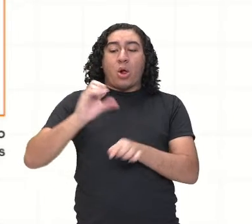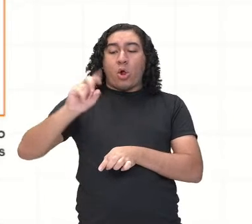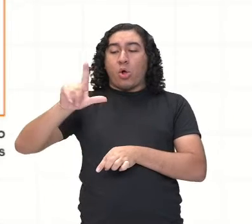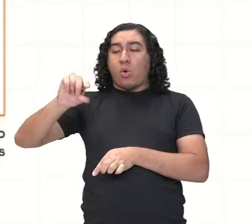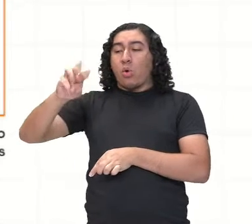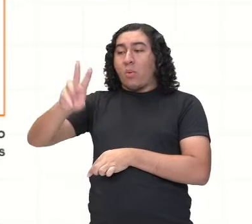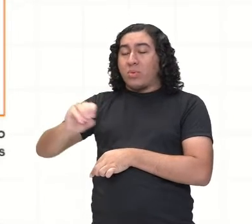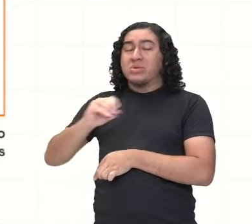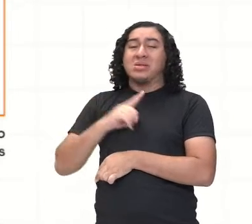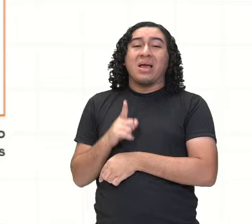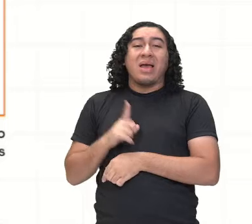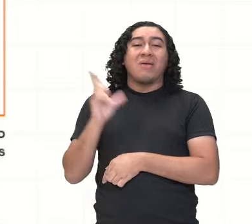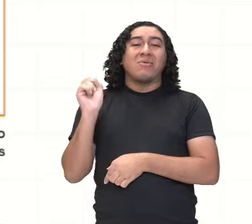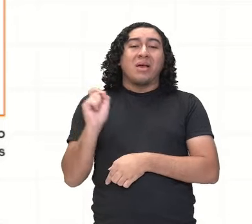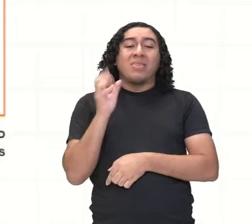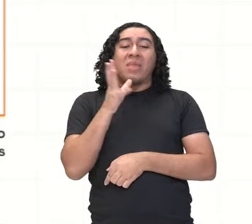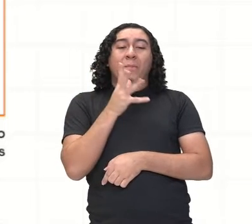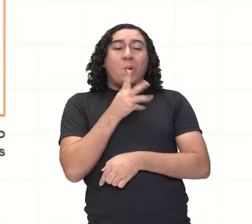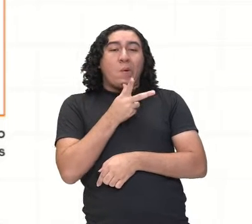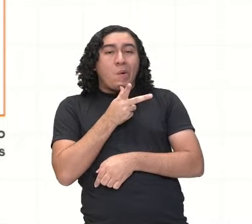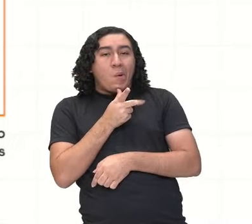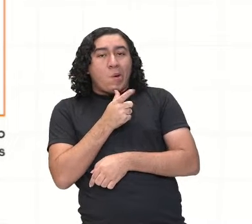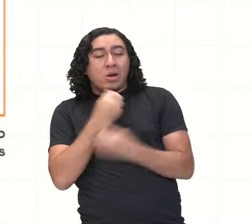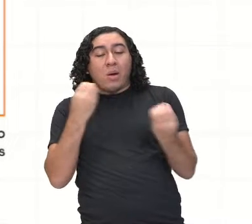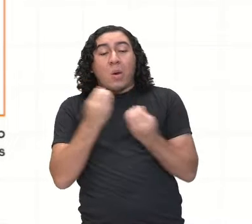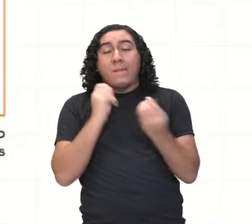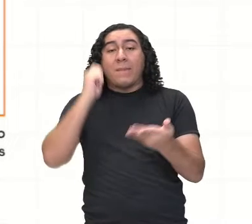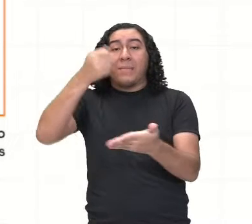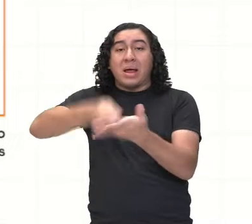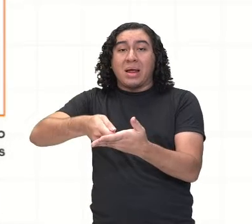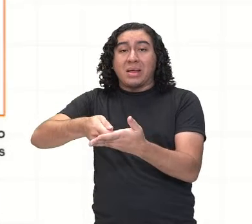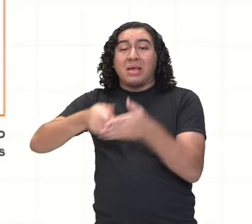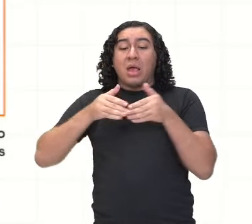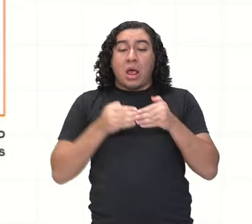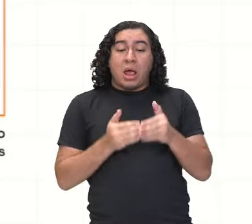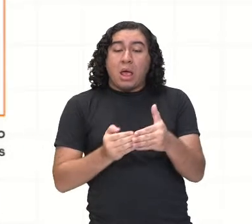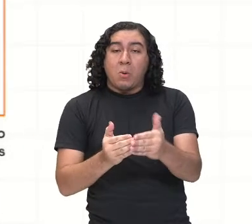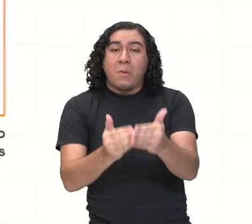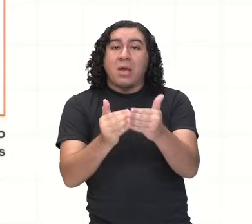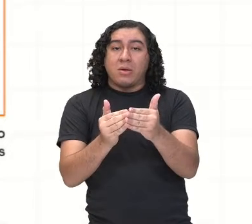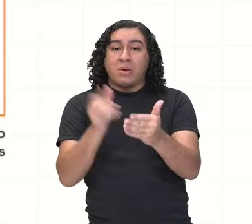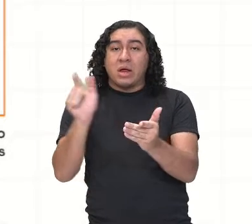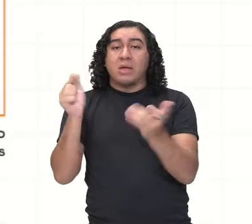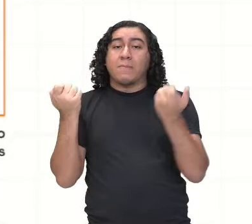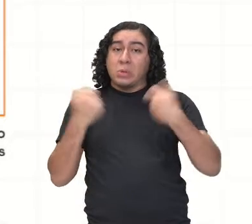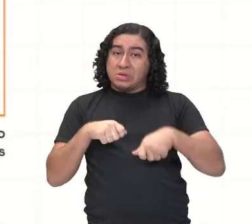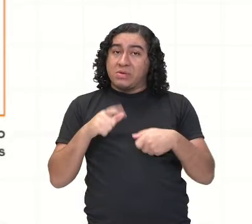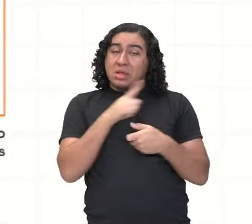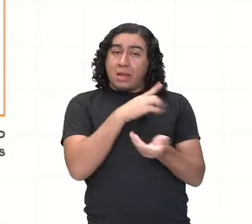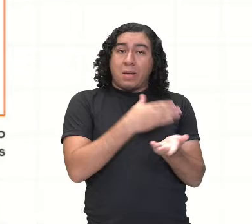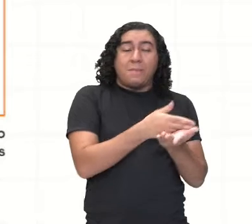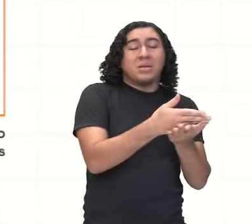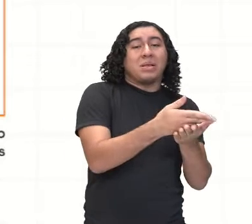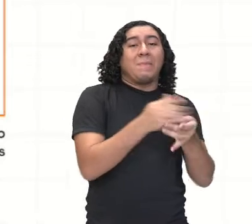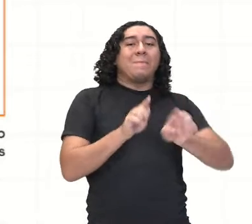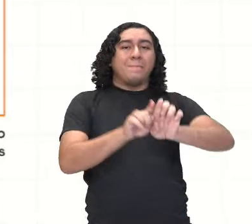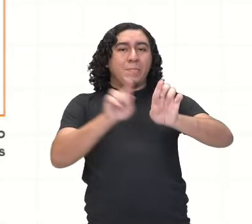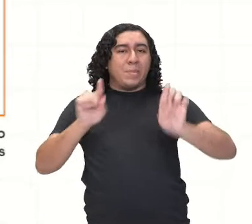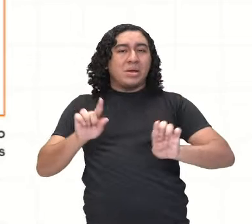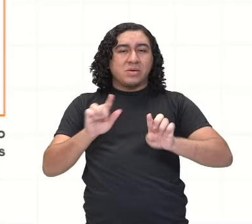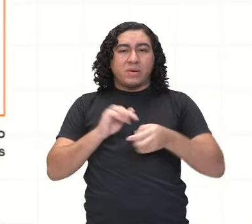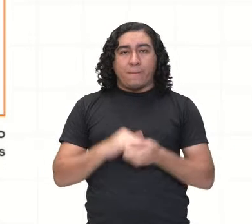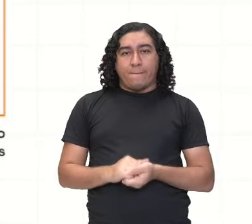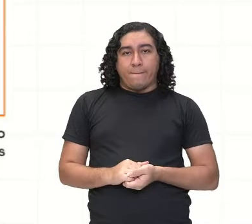conseguir o financiamento para esta empreitada, para sua expedição. No entanto, a partir